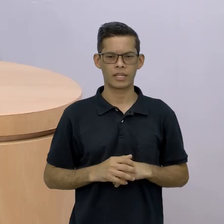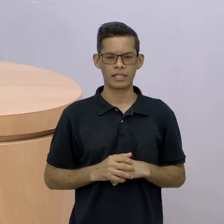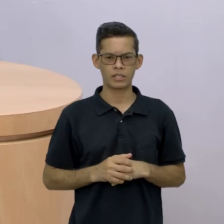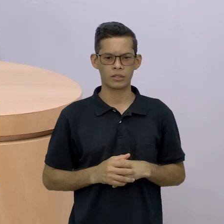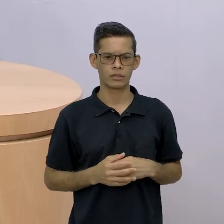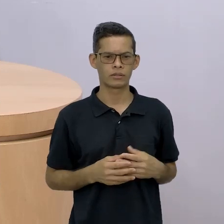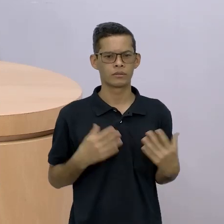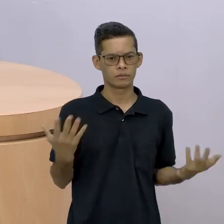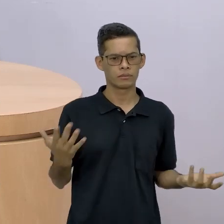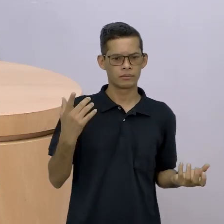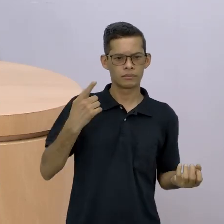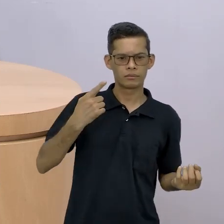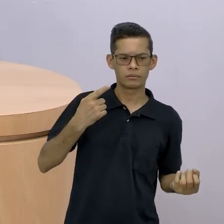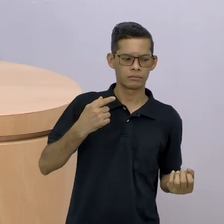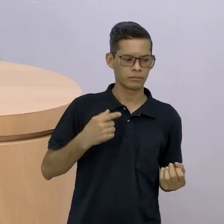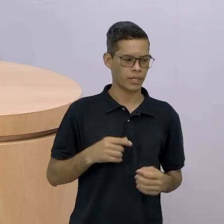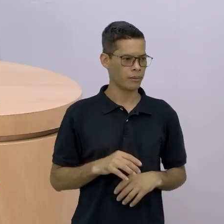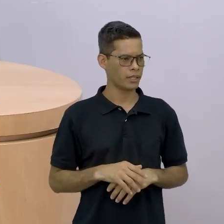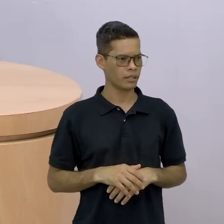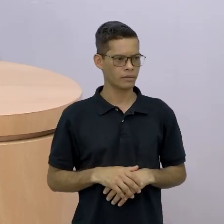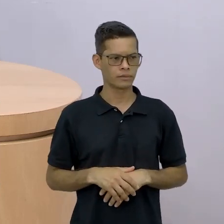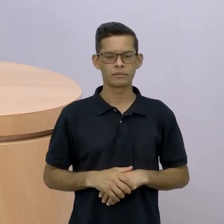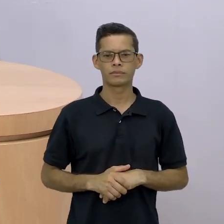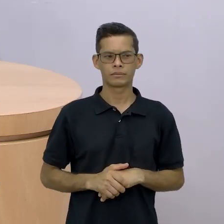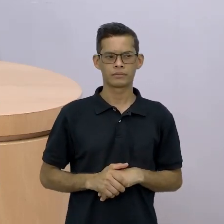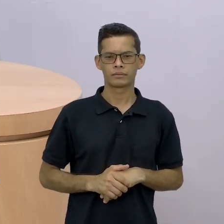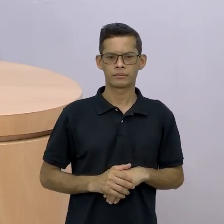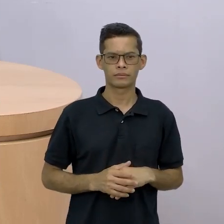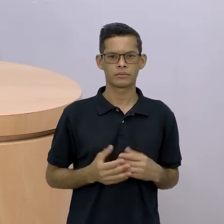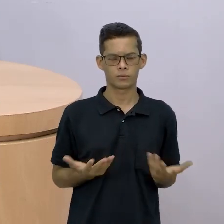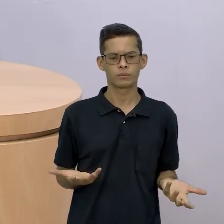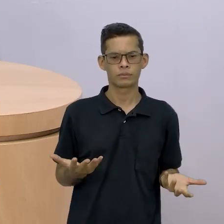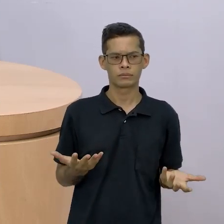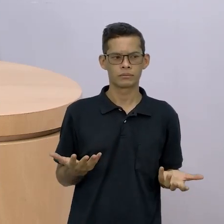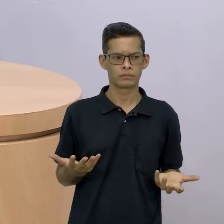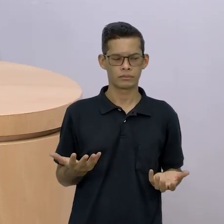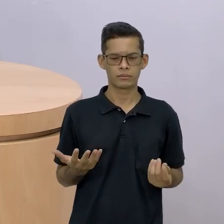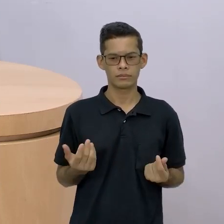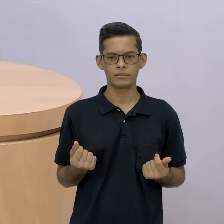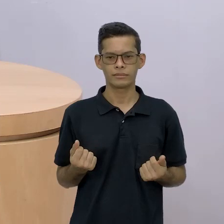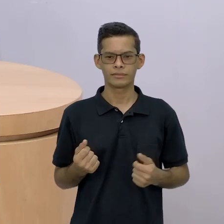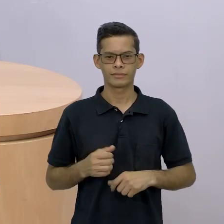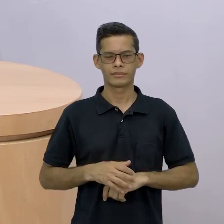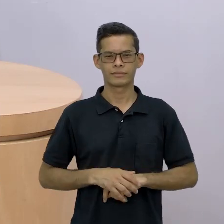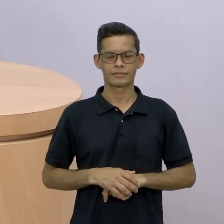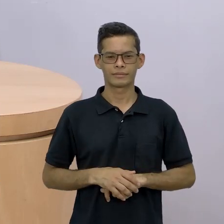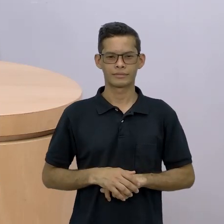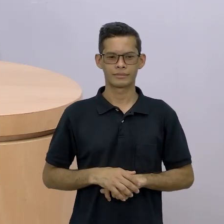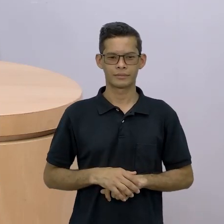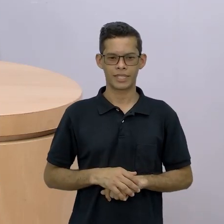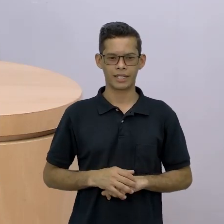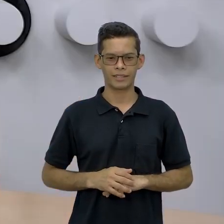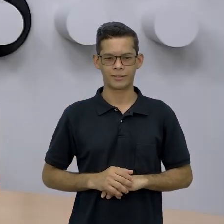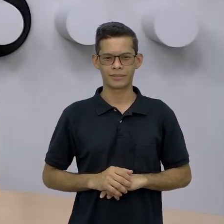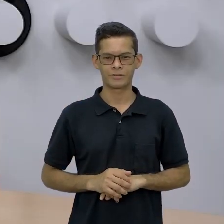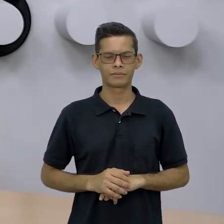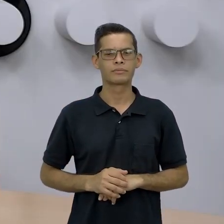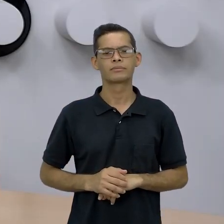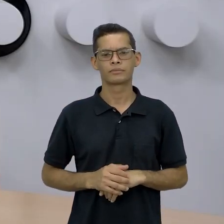está relacionado ao teu poder na comunicação social. Se você dominar a comunicação social, você